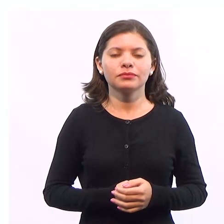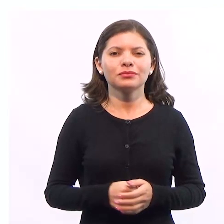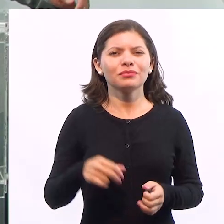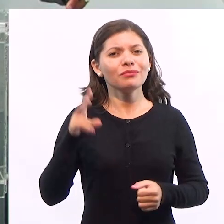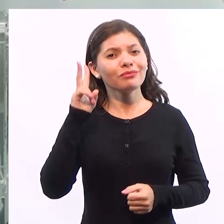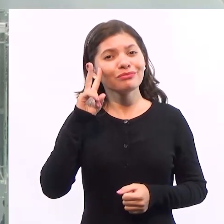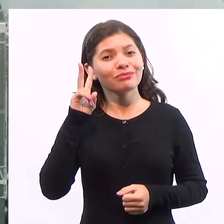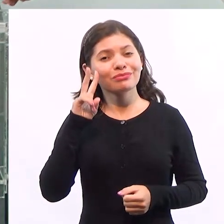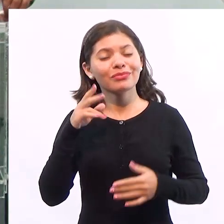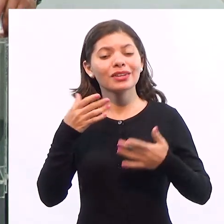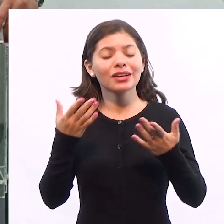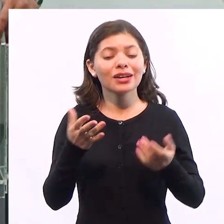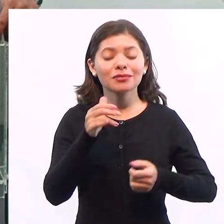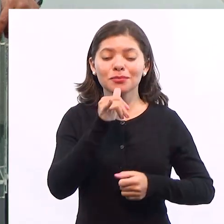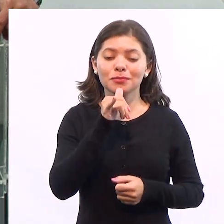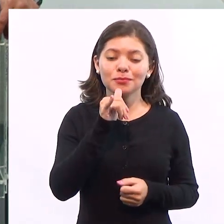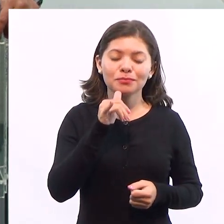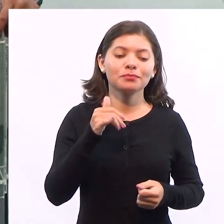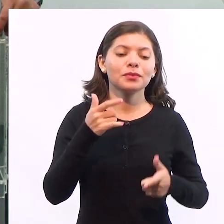aquela história.